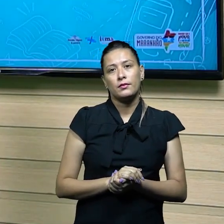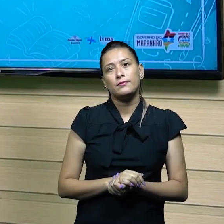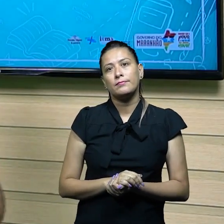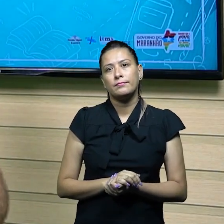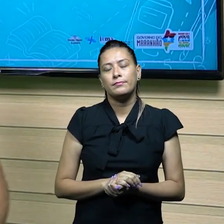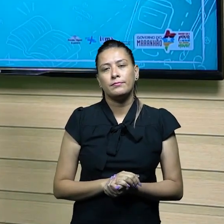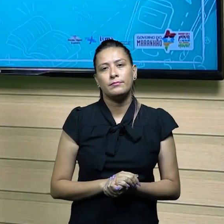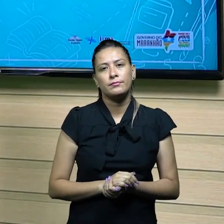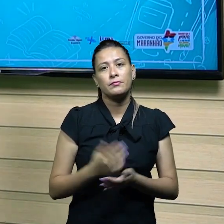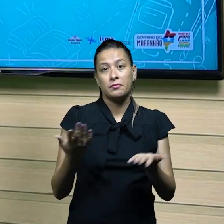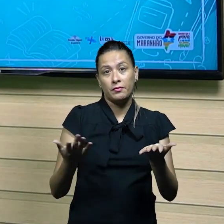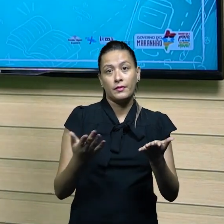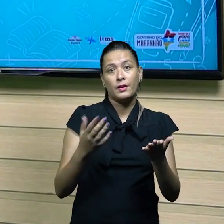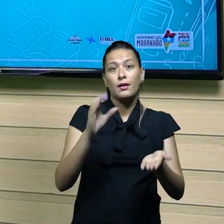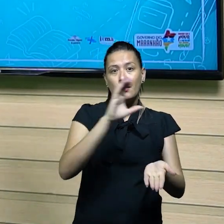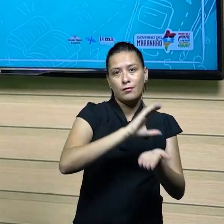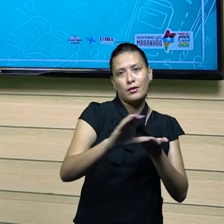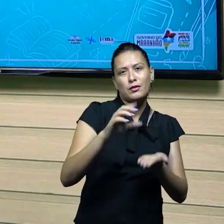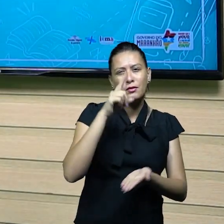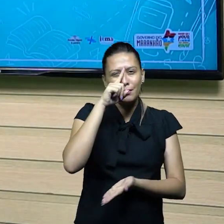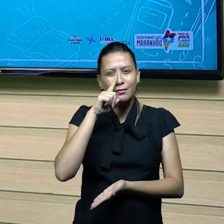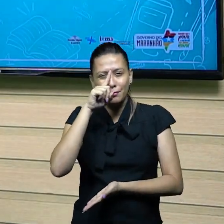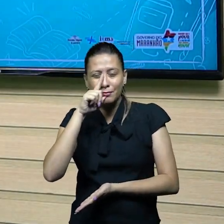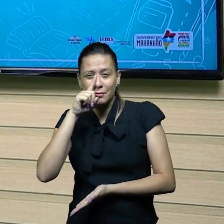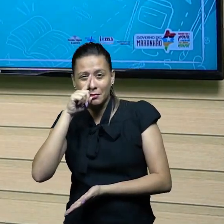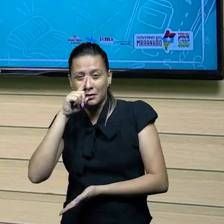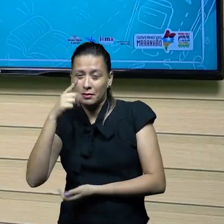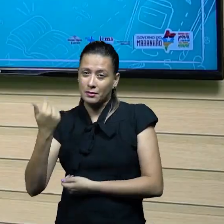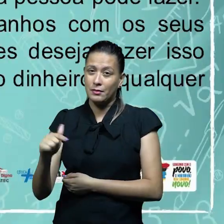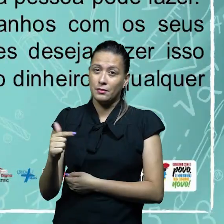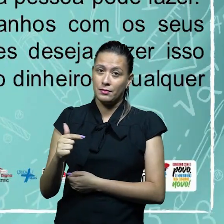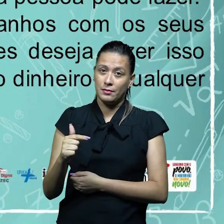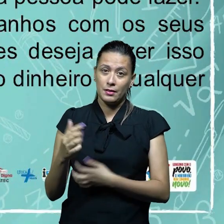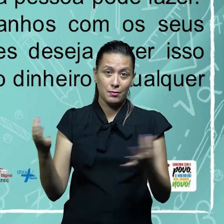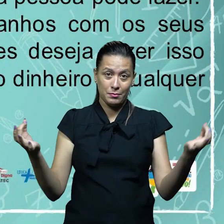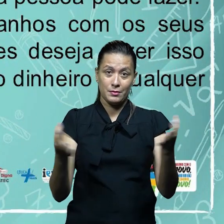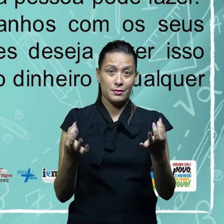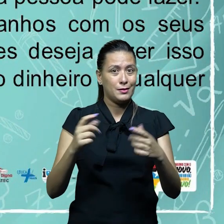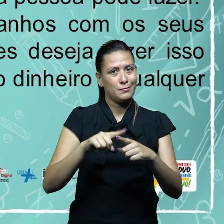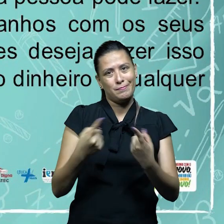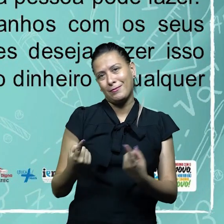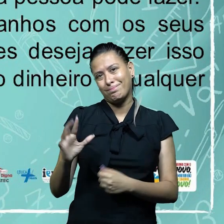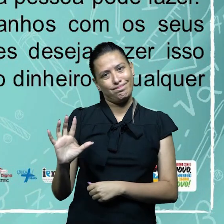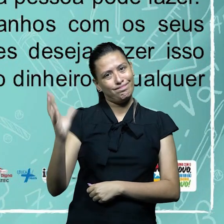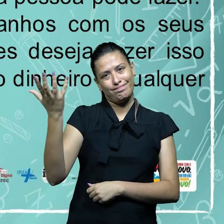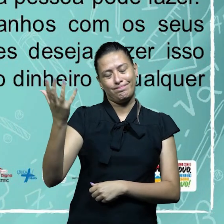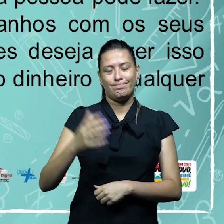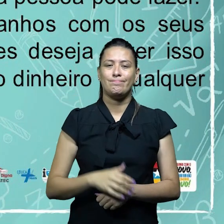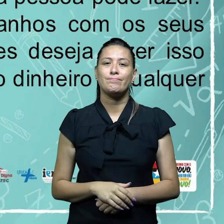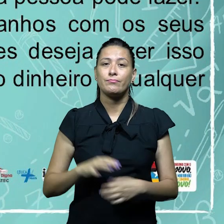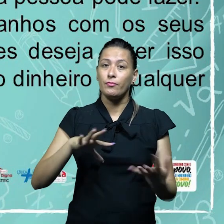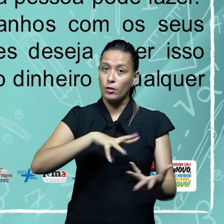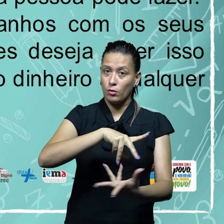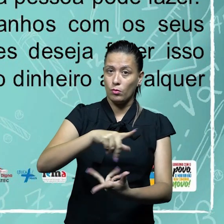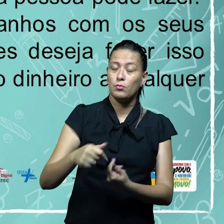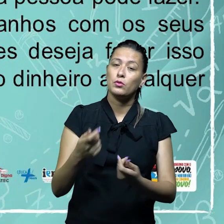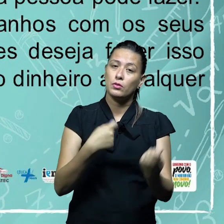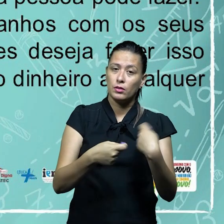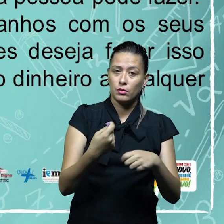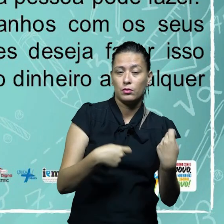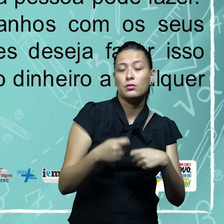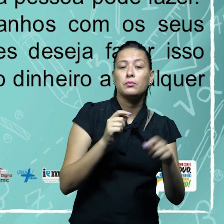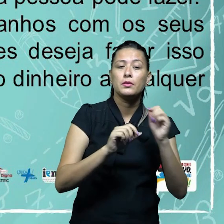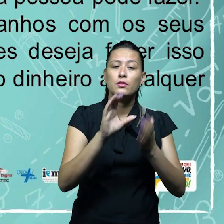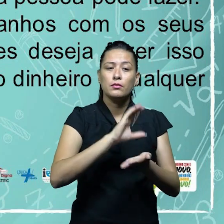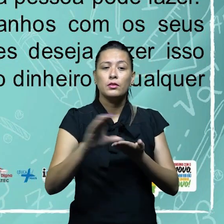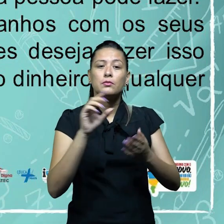assim que acontece no mundo do investimento. Bora ver as situações, ok? Ó, certinho, ó. Acontece que juntar esses